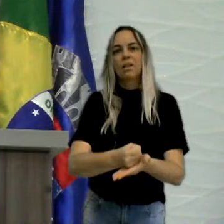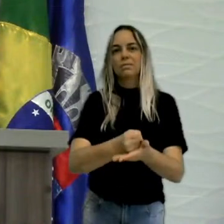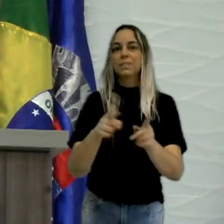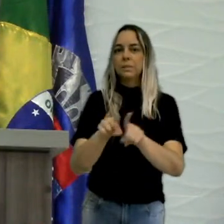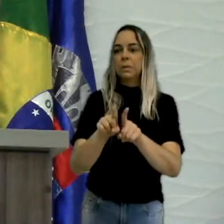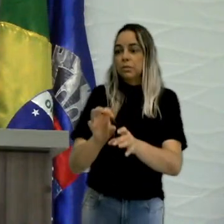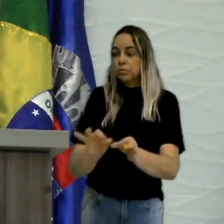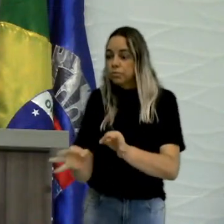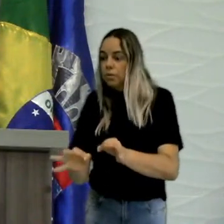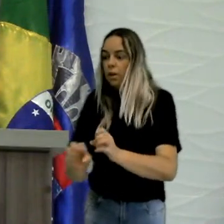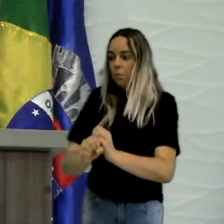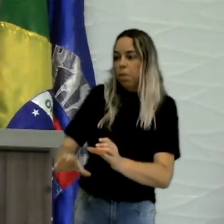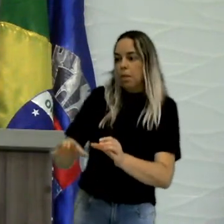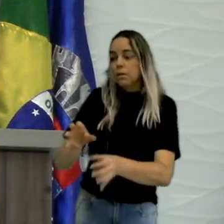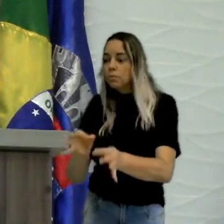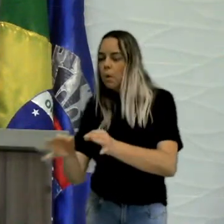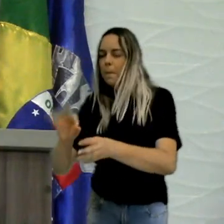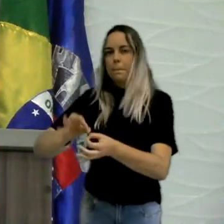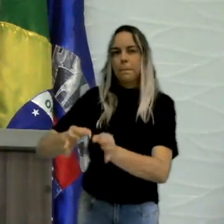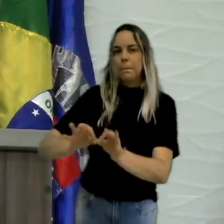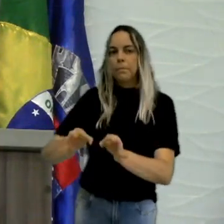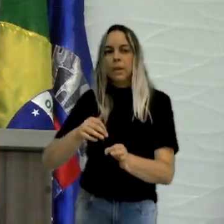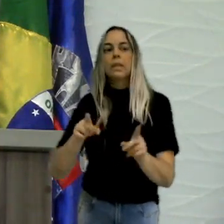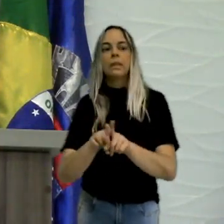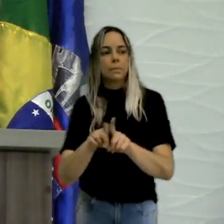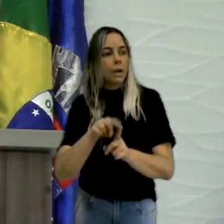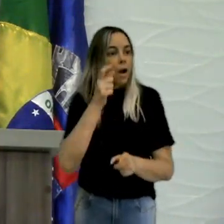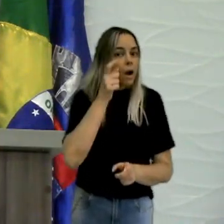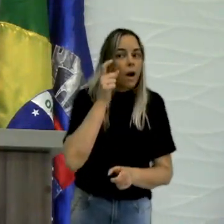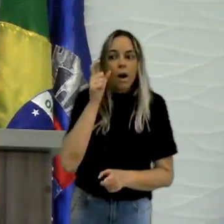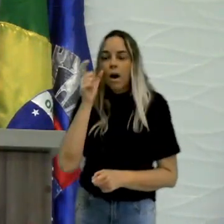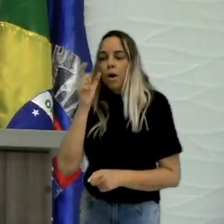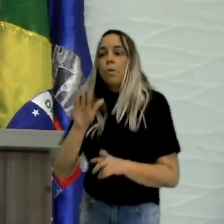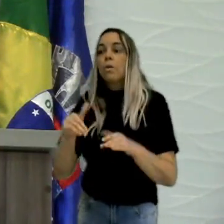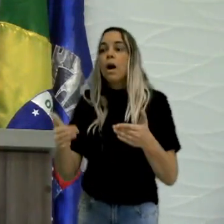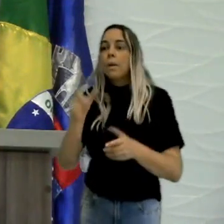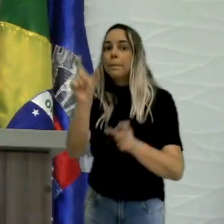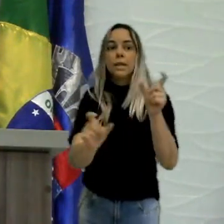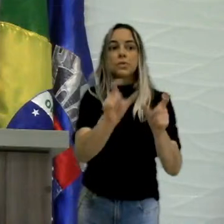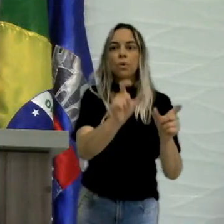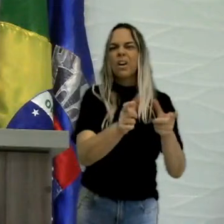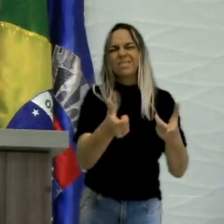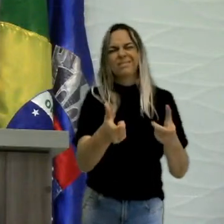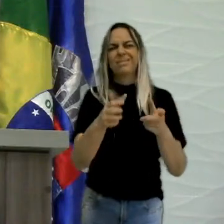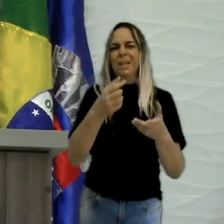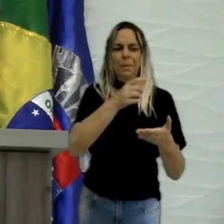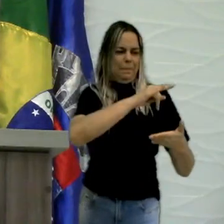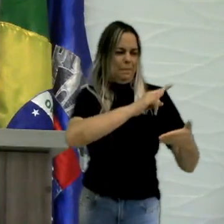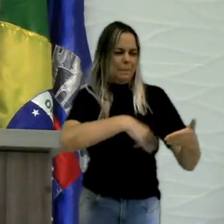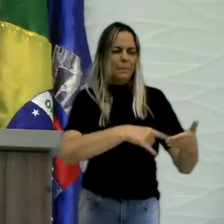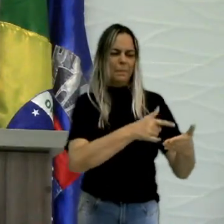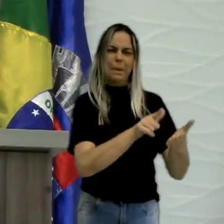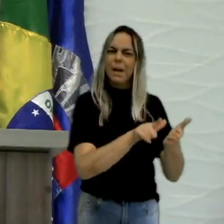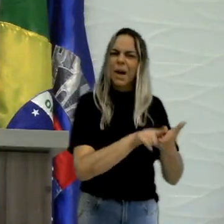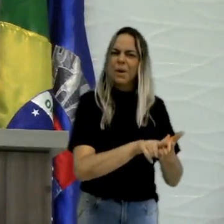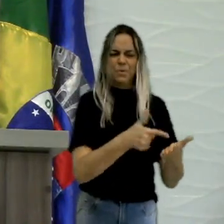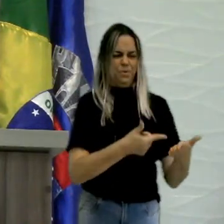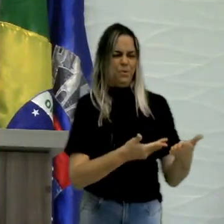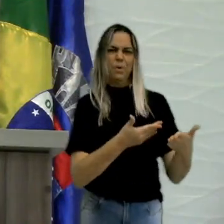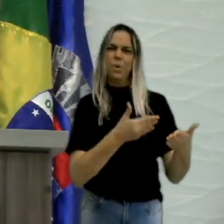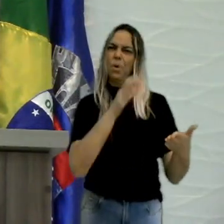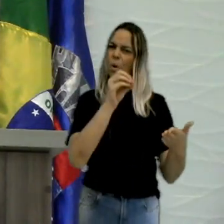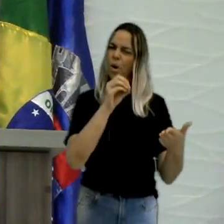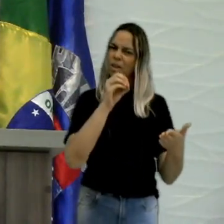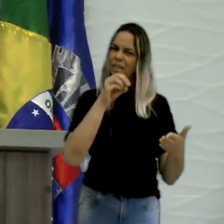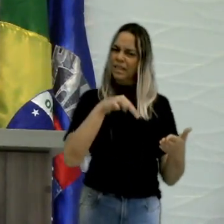mesmo prazo de 20 dias para que possa identificar todas as pessoas que estão sendo prejudicadas com suas contas, com a água que não chega, mas a conta chega.